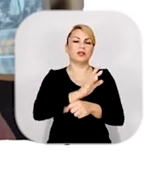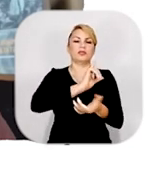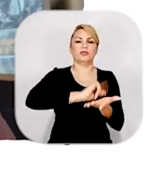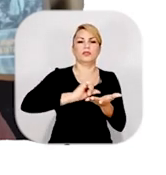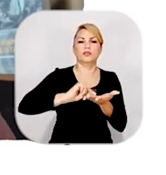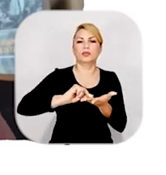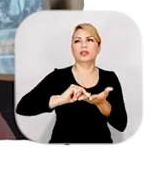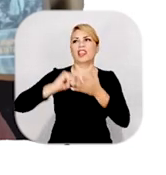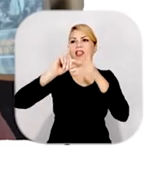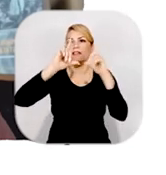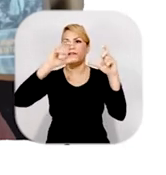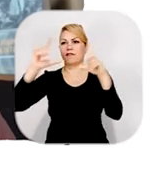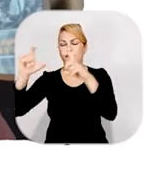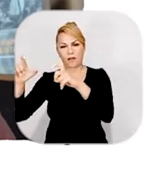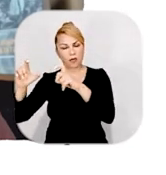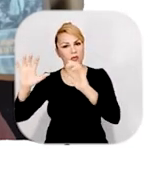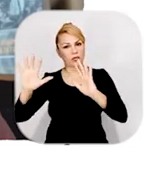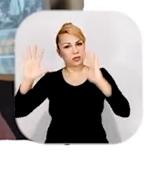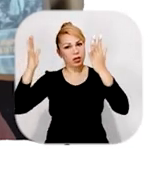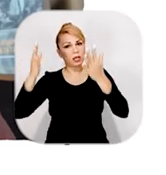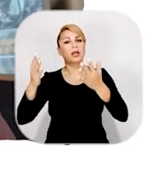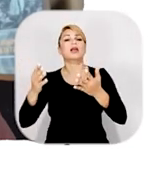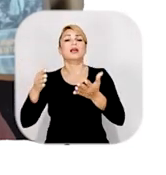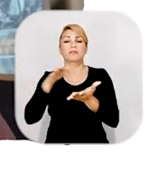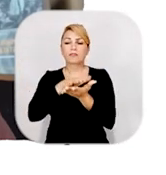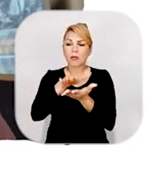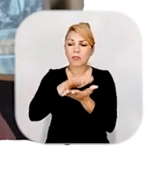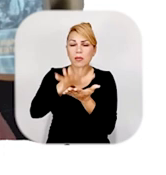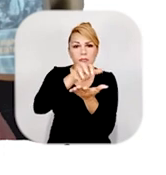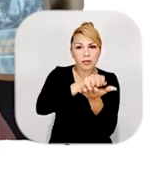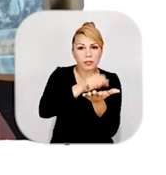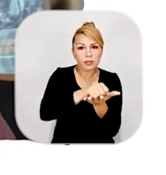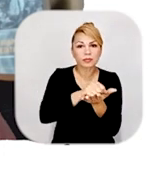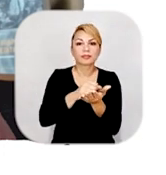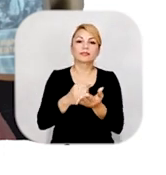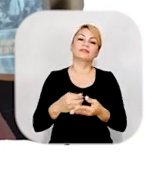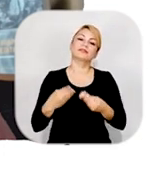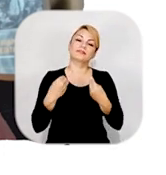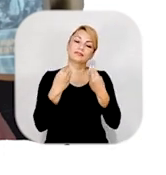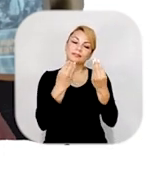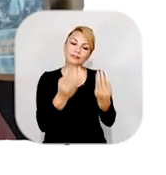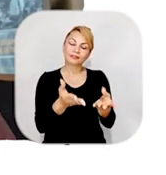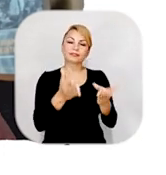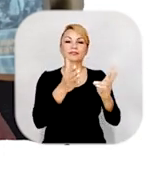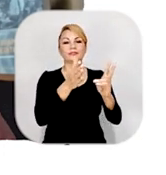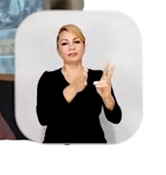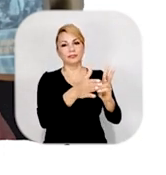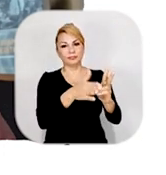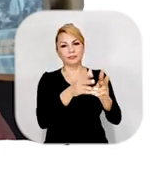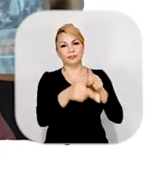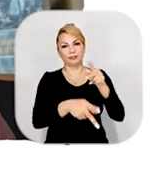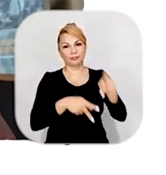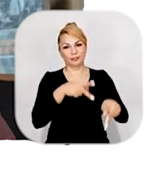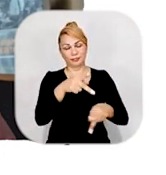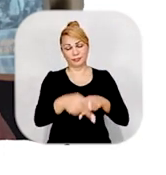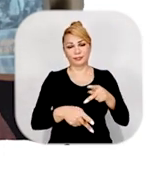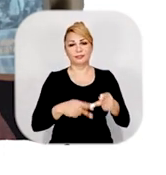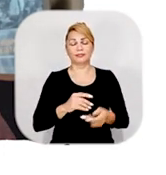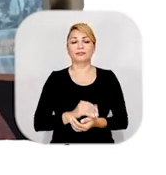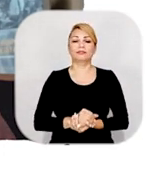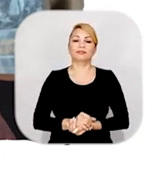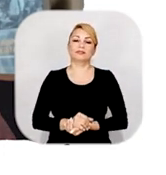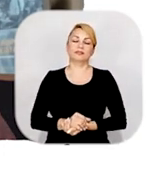com as rolas, ou com as gravações, né? Tocando para os povos de